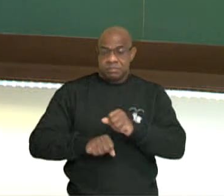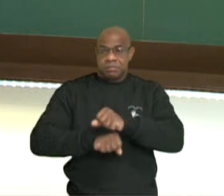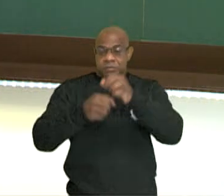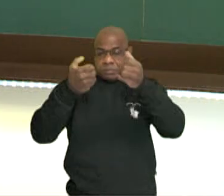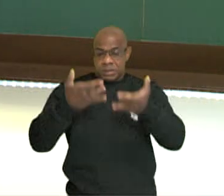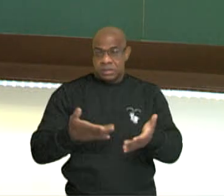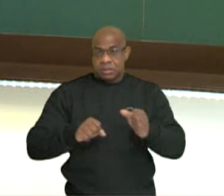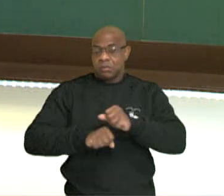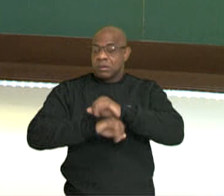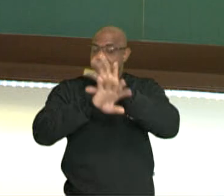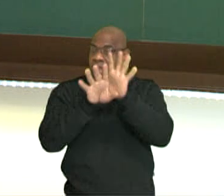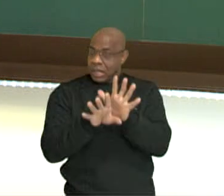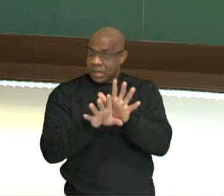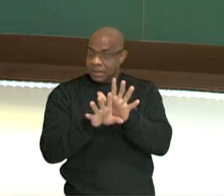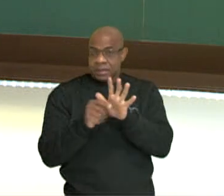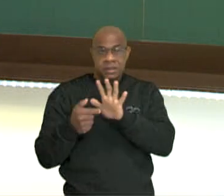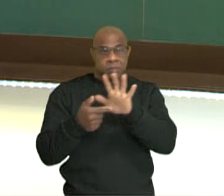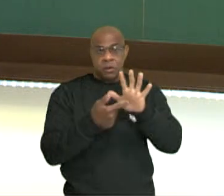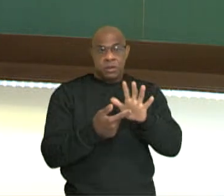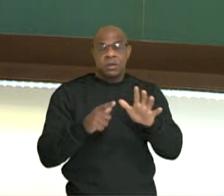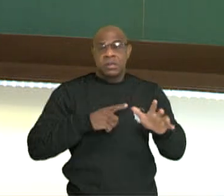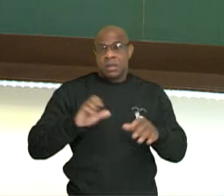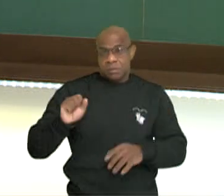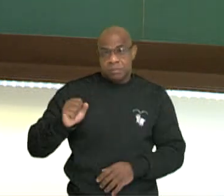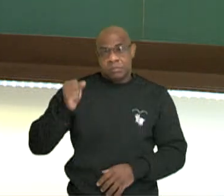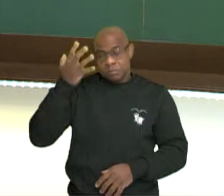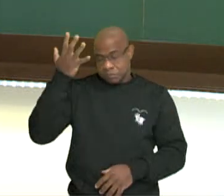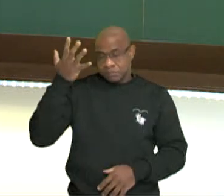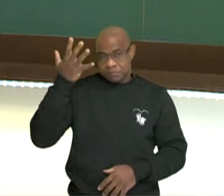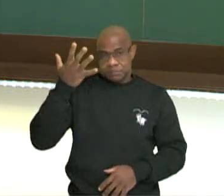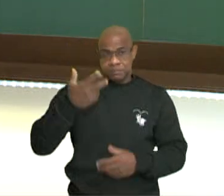dos motivos e que decorre do fato problematizado.